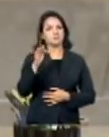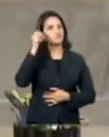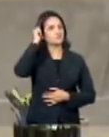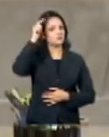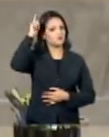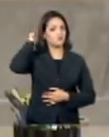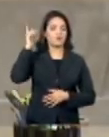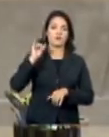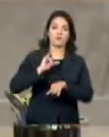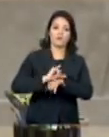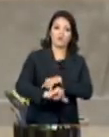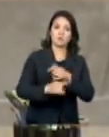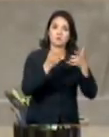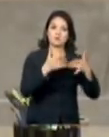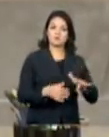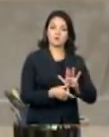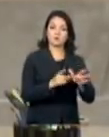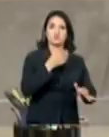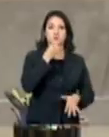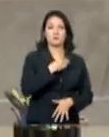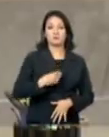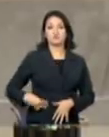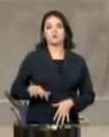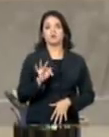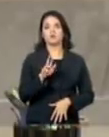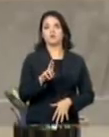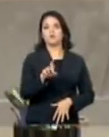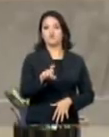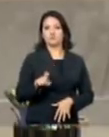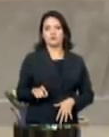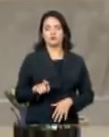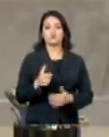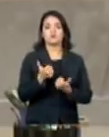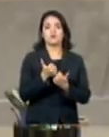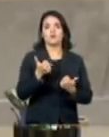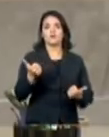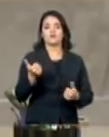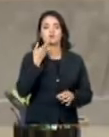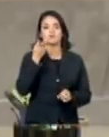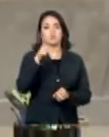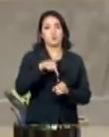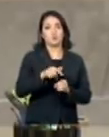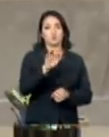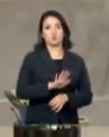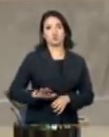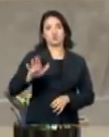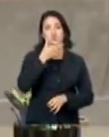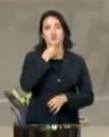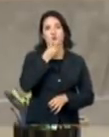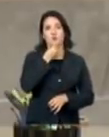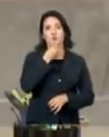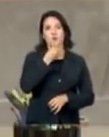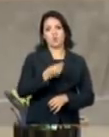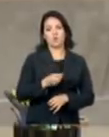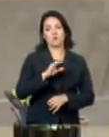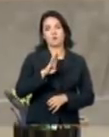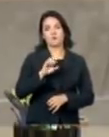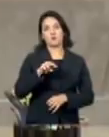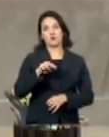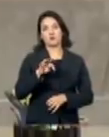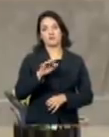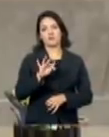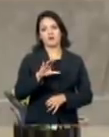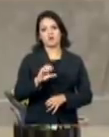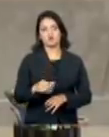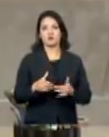está em juara a direita do ministro dias tóffoli vice-procurador-geral da república doutor josé bonifácio de andrada abriu sua sessão às 14 horas